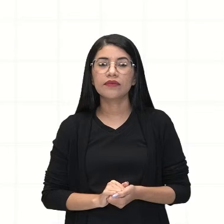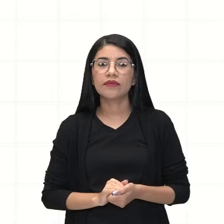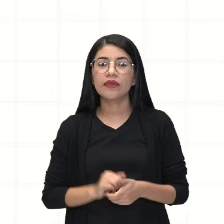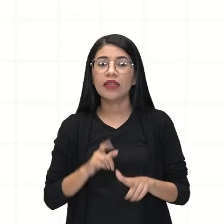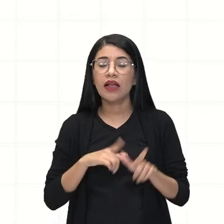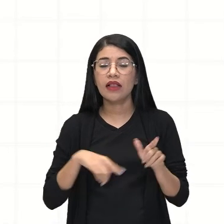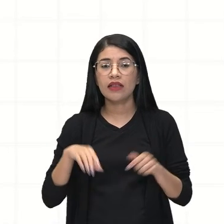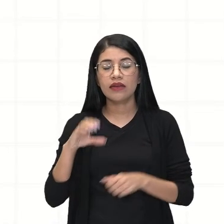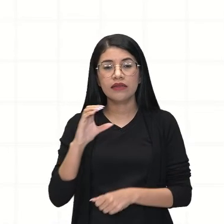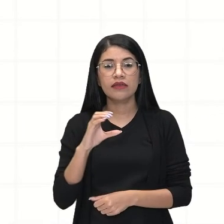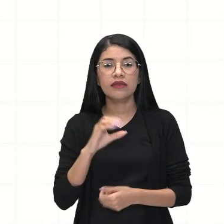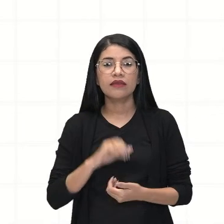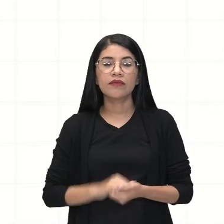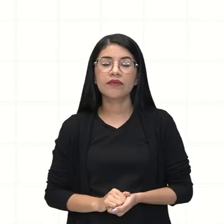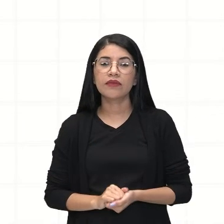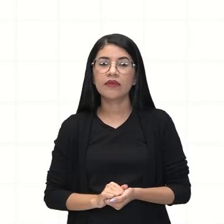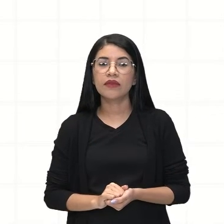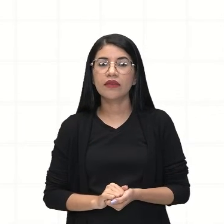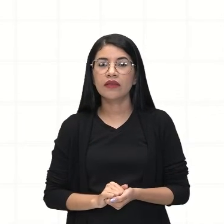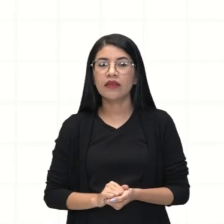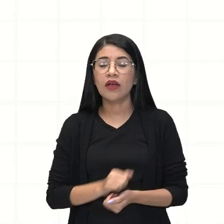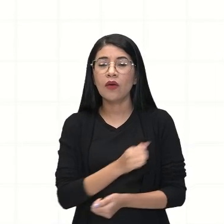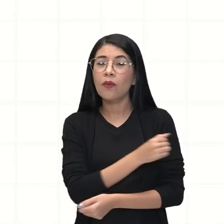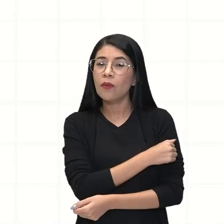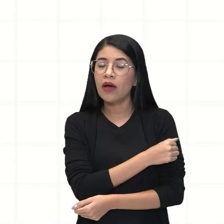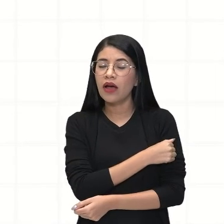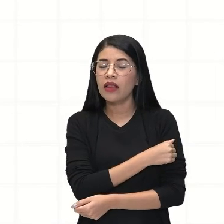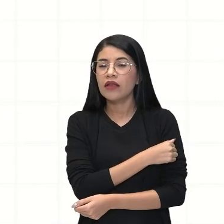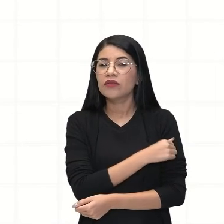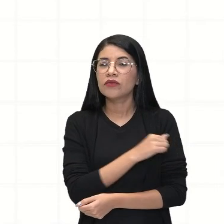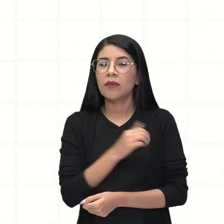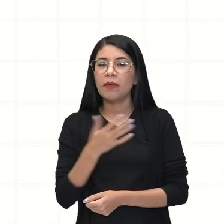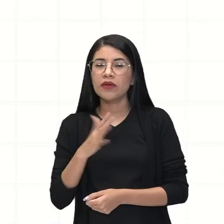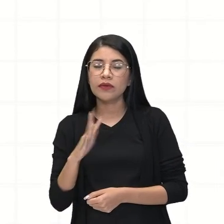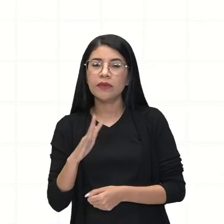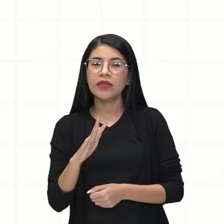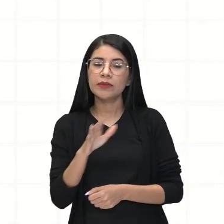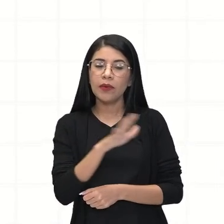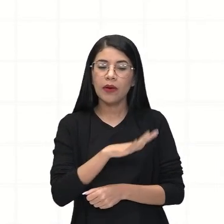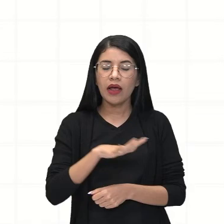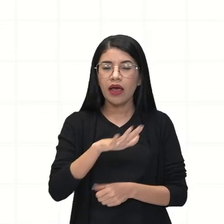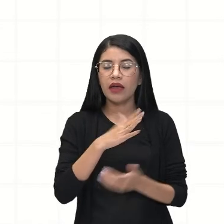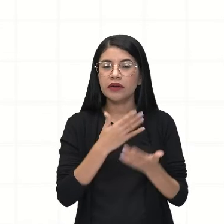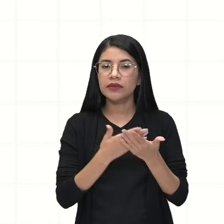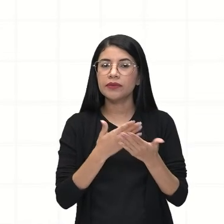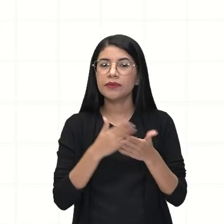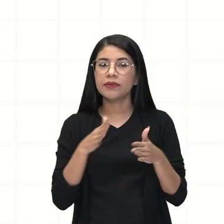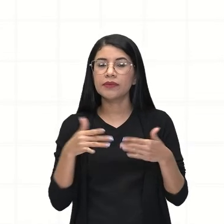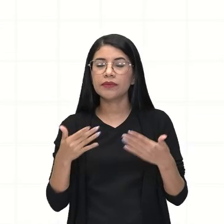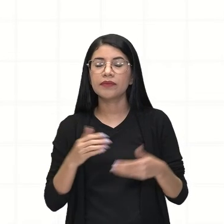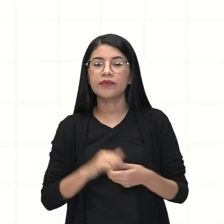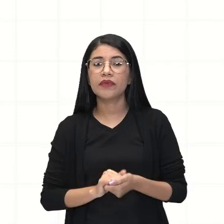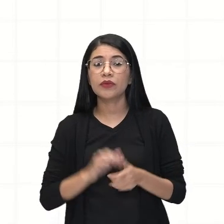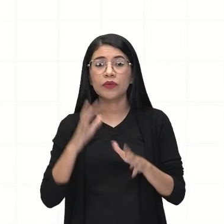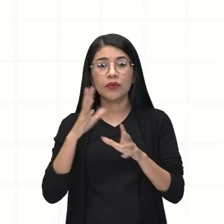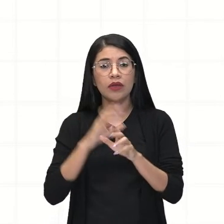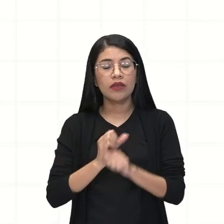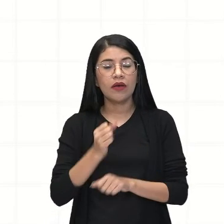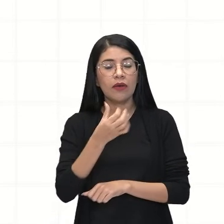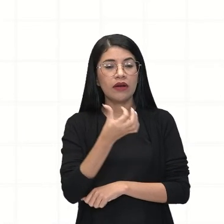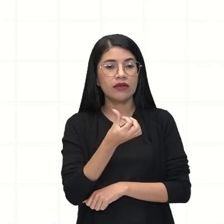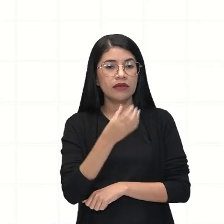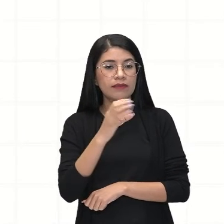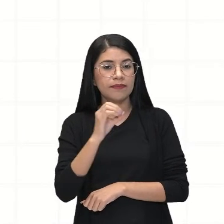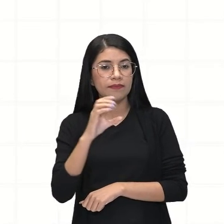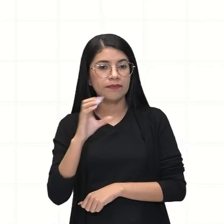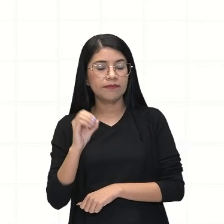letra C, qual a média de estudantes por área? Então, o total de estudantes eram 600, certo?